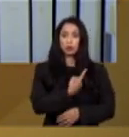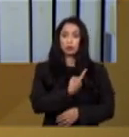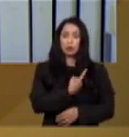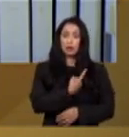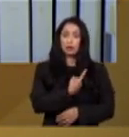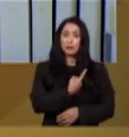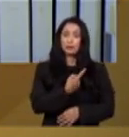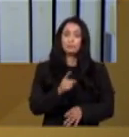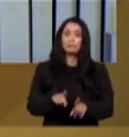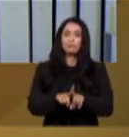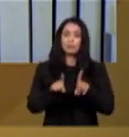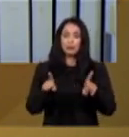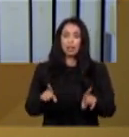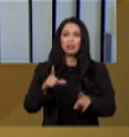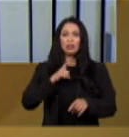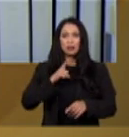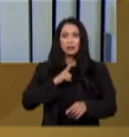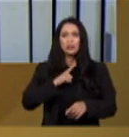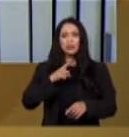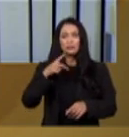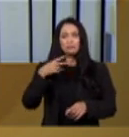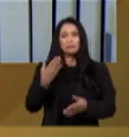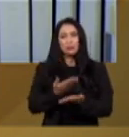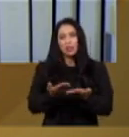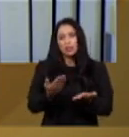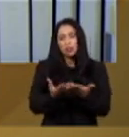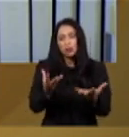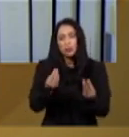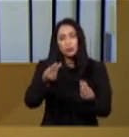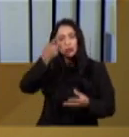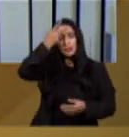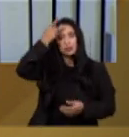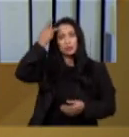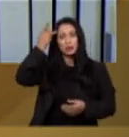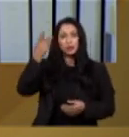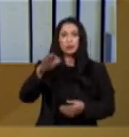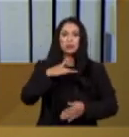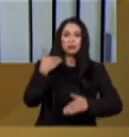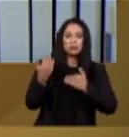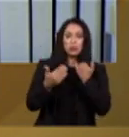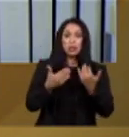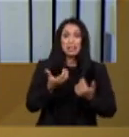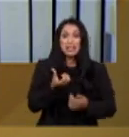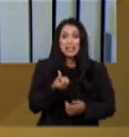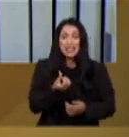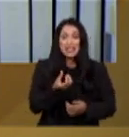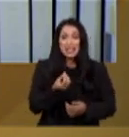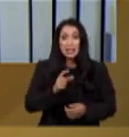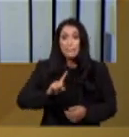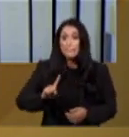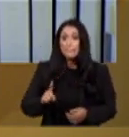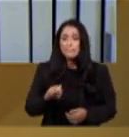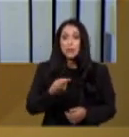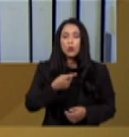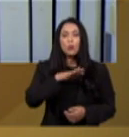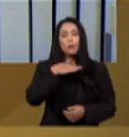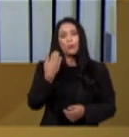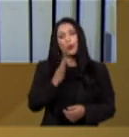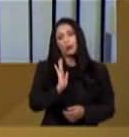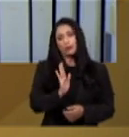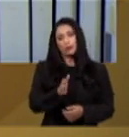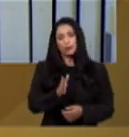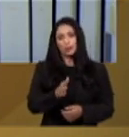que, infelizmente, tem ceifado inúmeras vidas. Já são quase 60 mil mortos em decorrência da